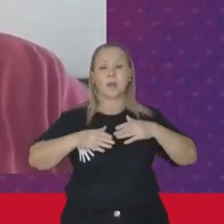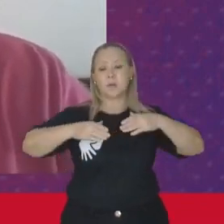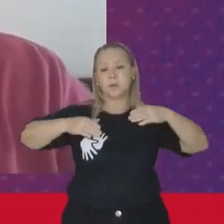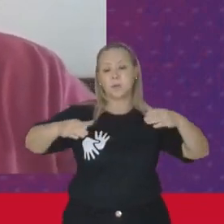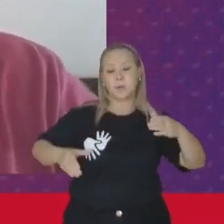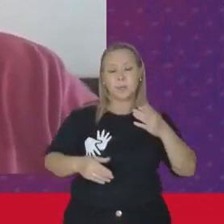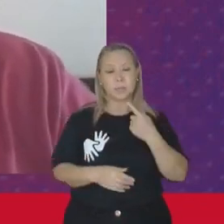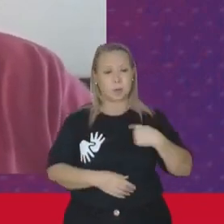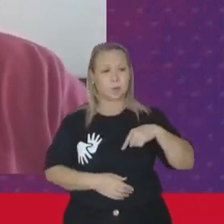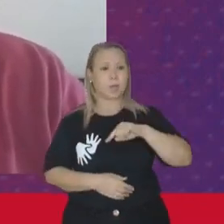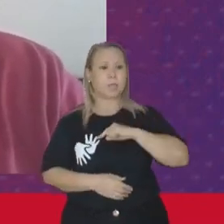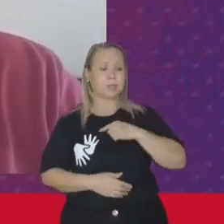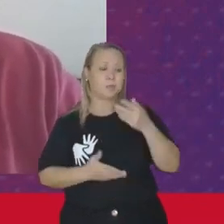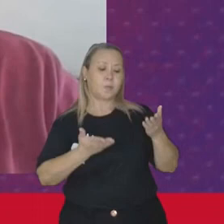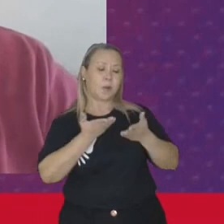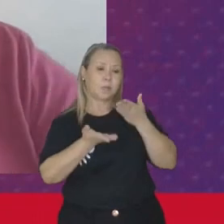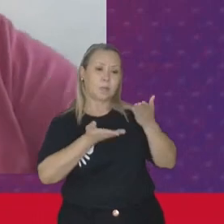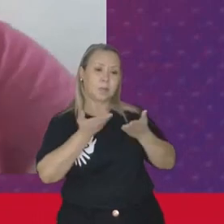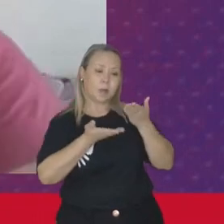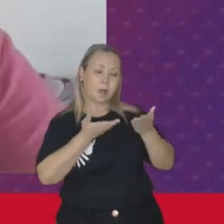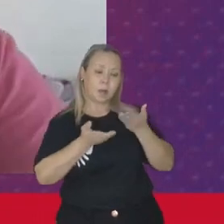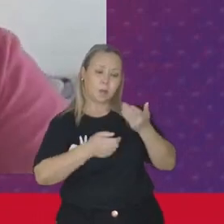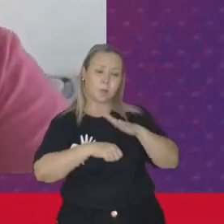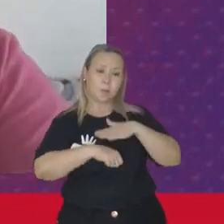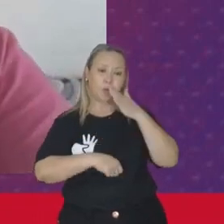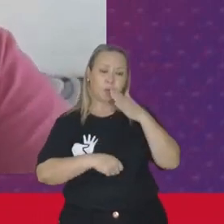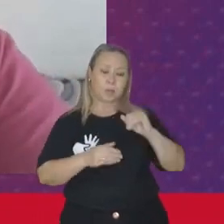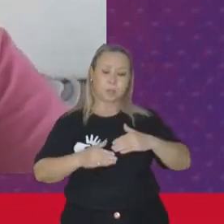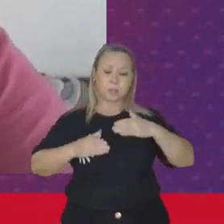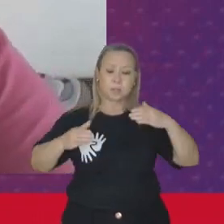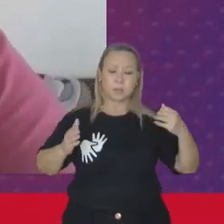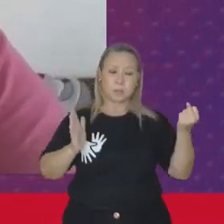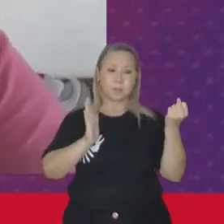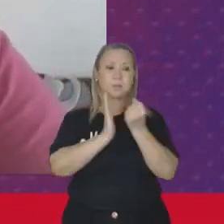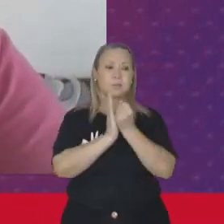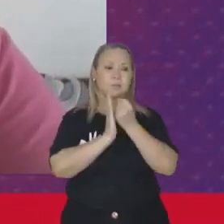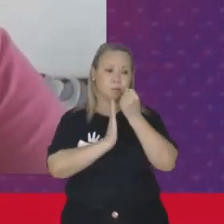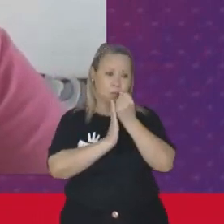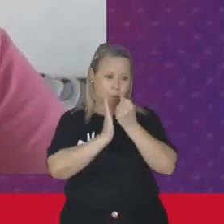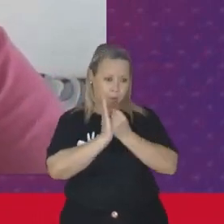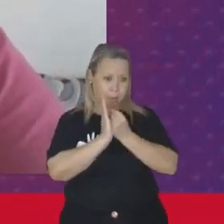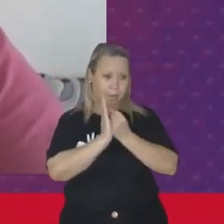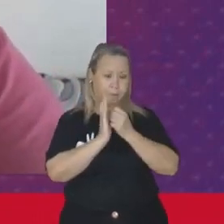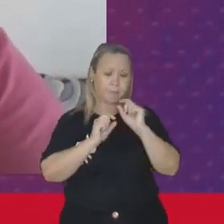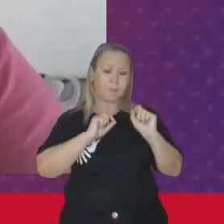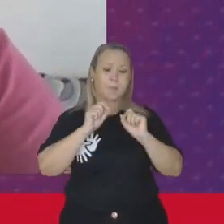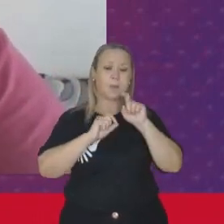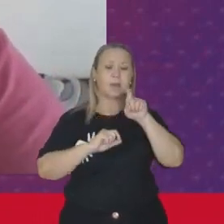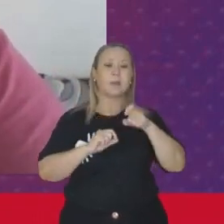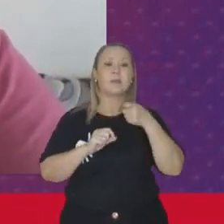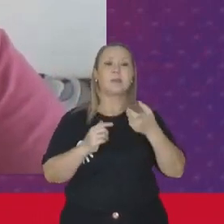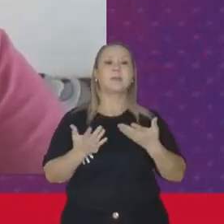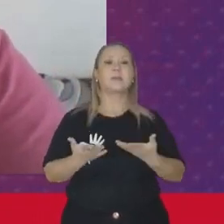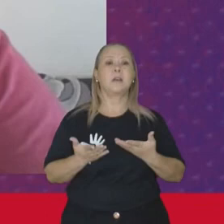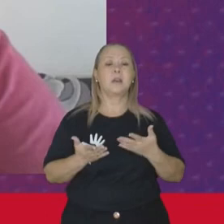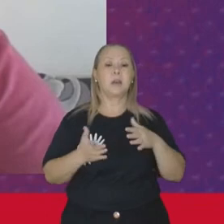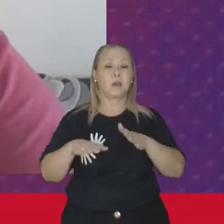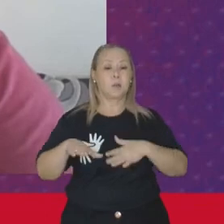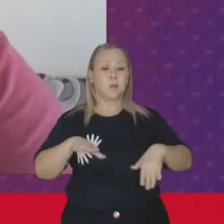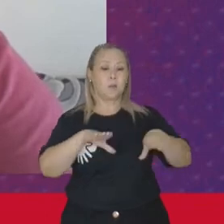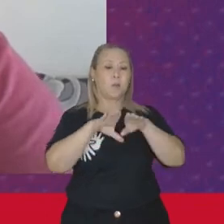gente vai tratar um pouco mais. E a dimensão simbólica, né, que é a igualdade